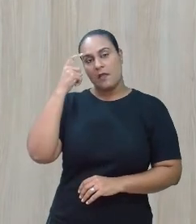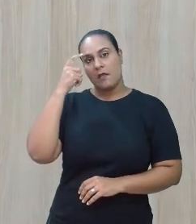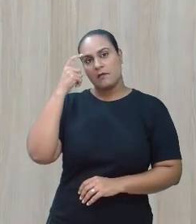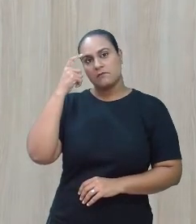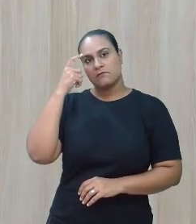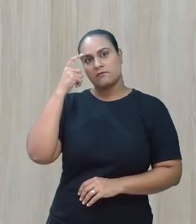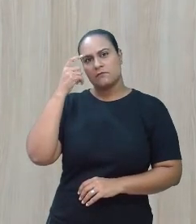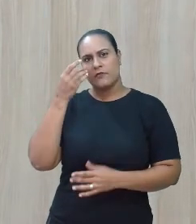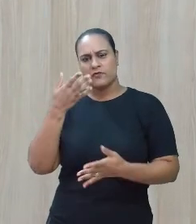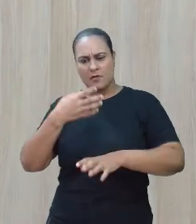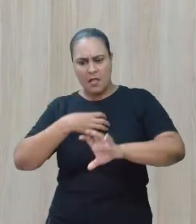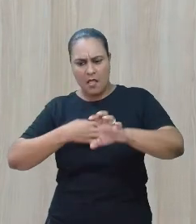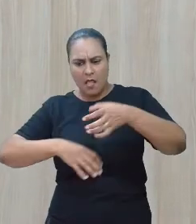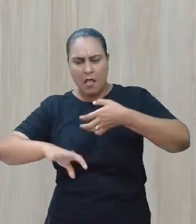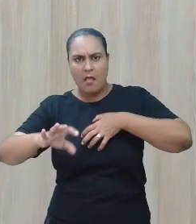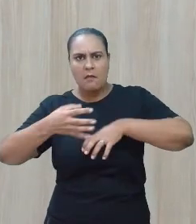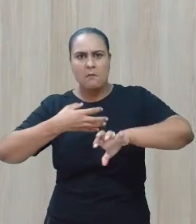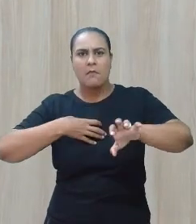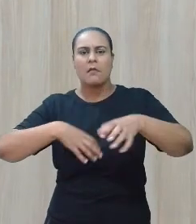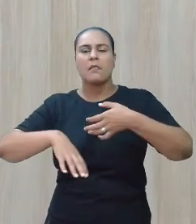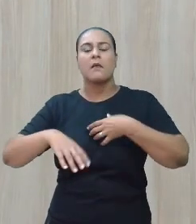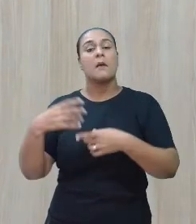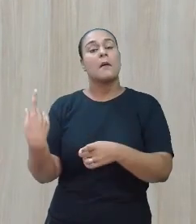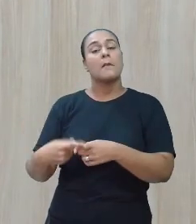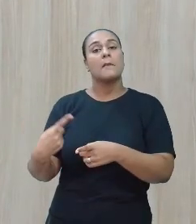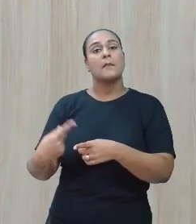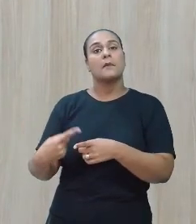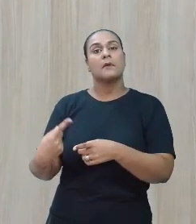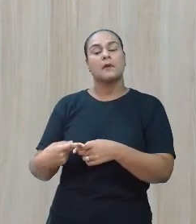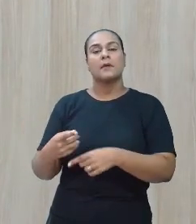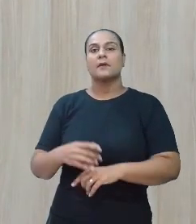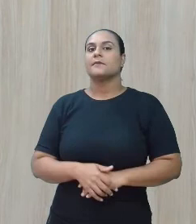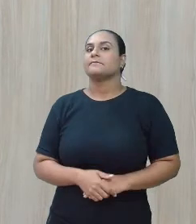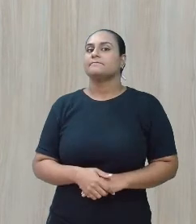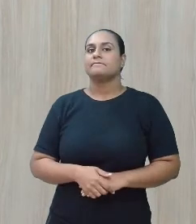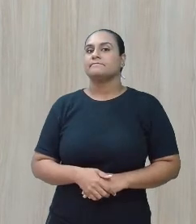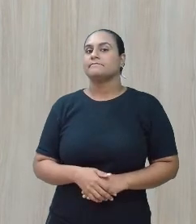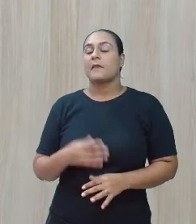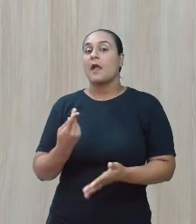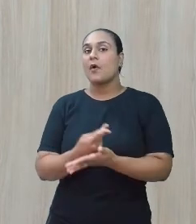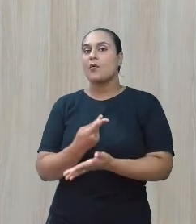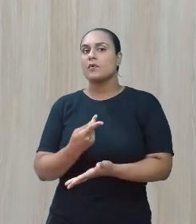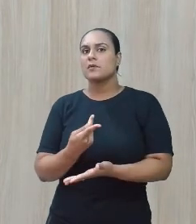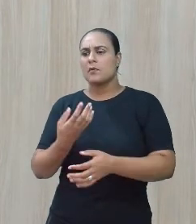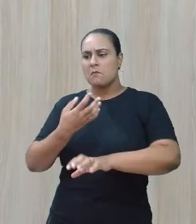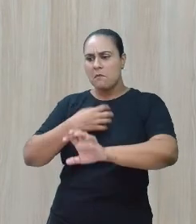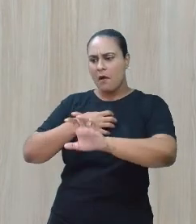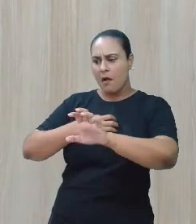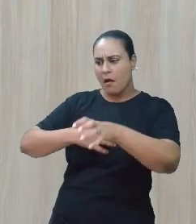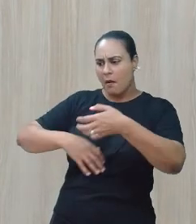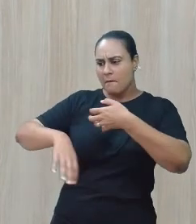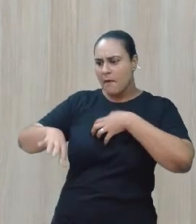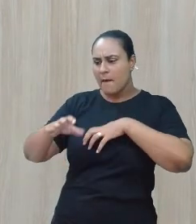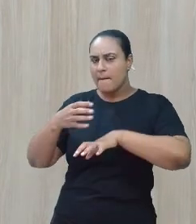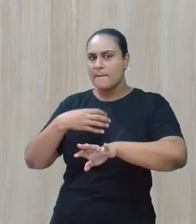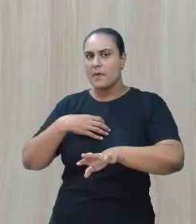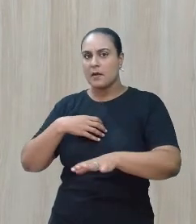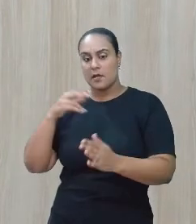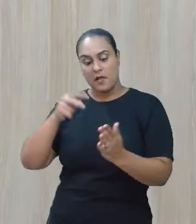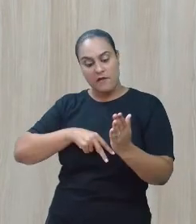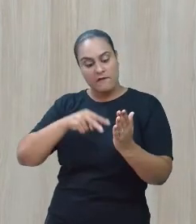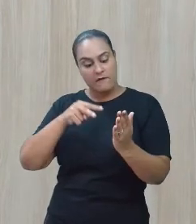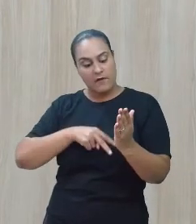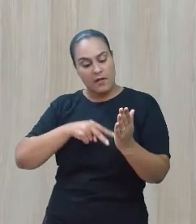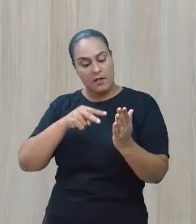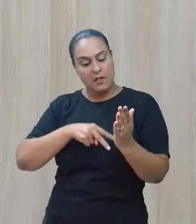no outro, porque quem sabe o que pode ser causado no outro que lê a sua charge